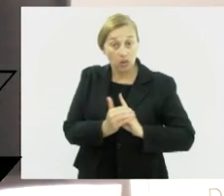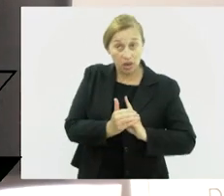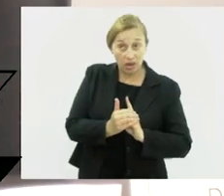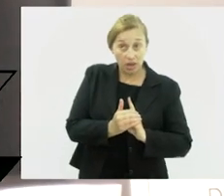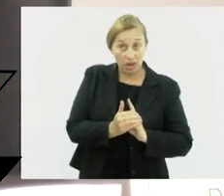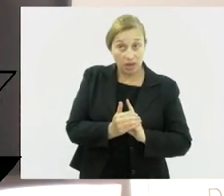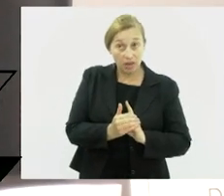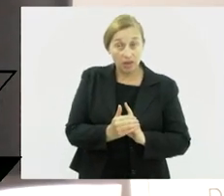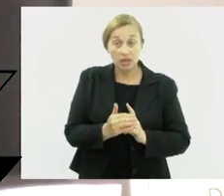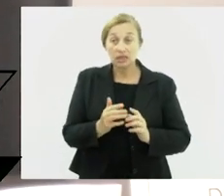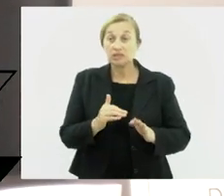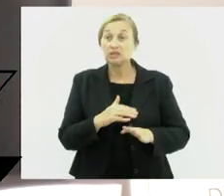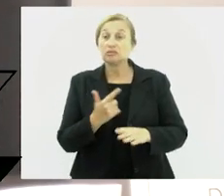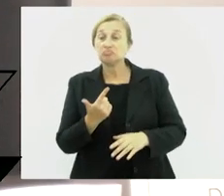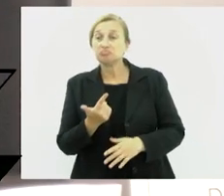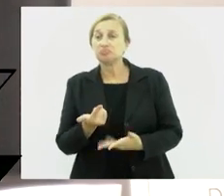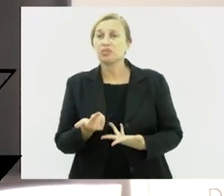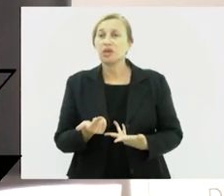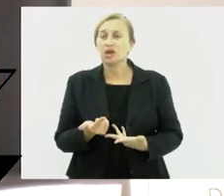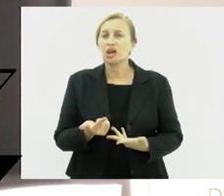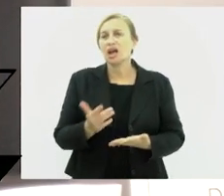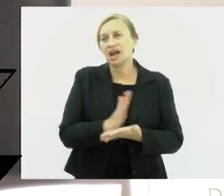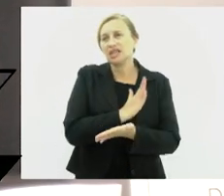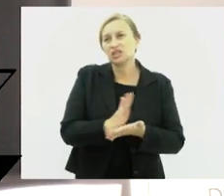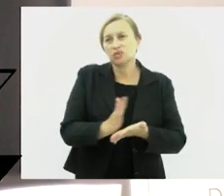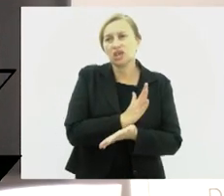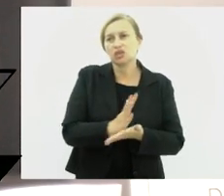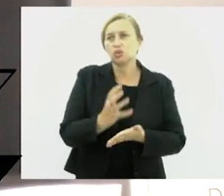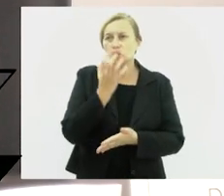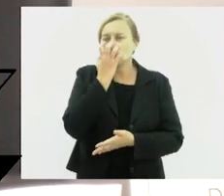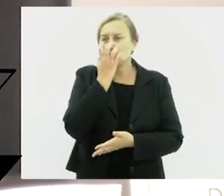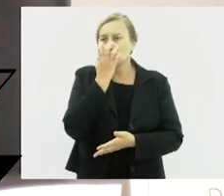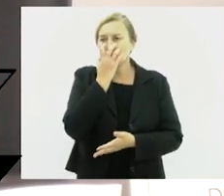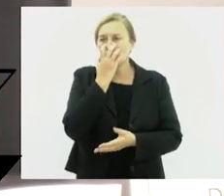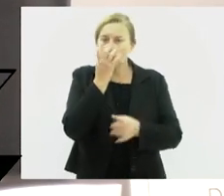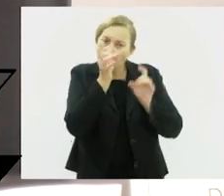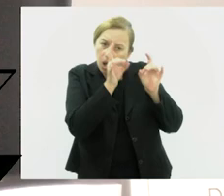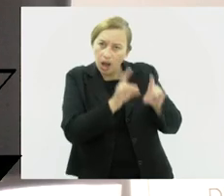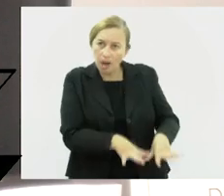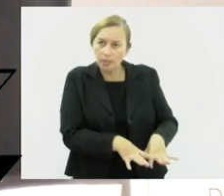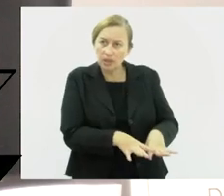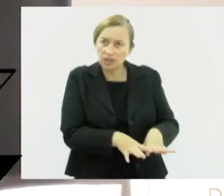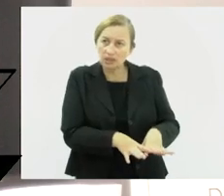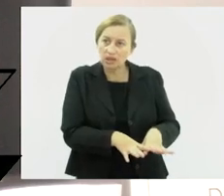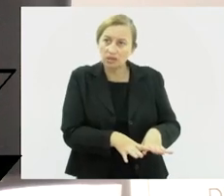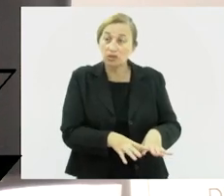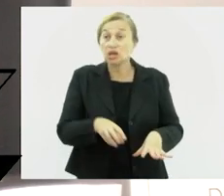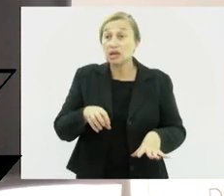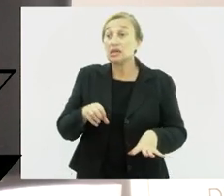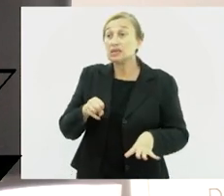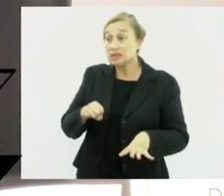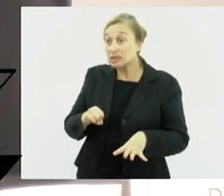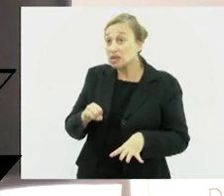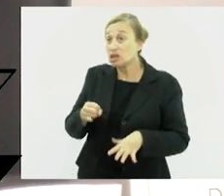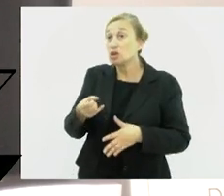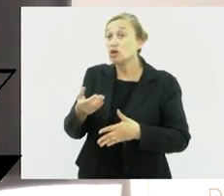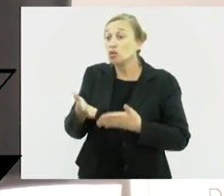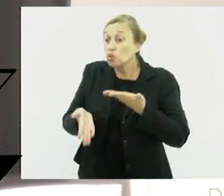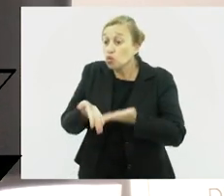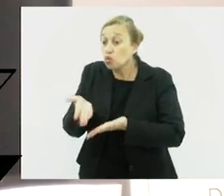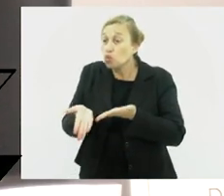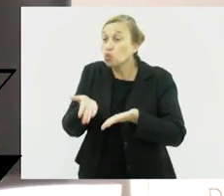foi levantada aqui, nem todas são, mas muitas vezes um cão maltratado, quando é bem tratado e alimentado, ele muda.